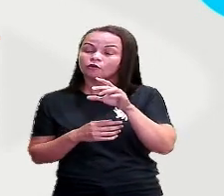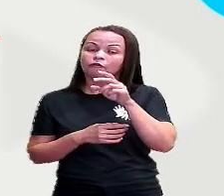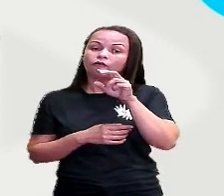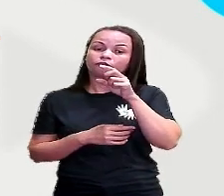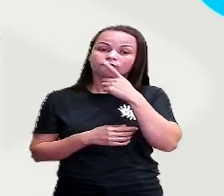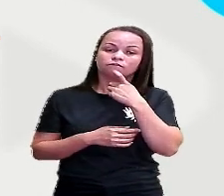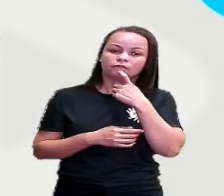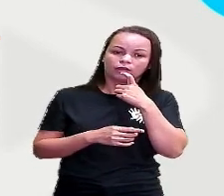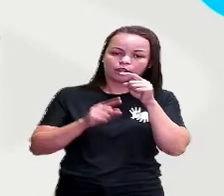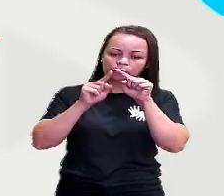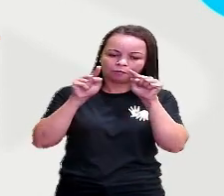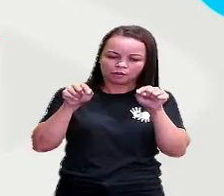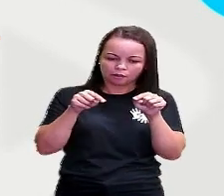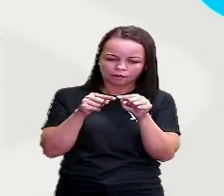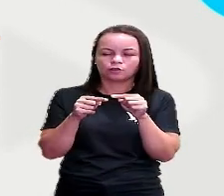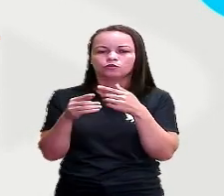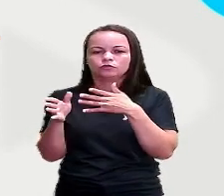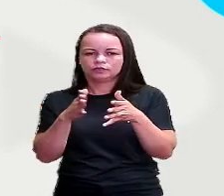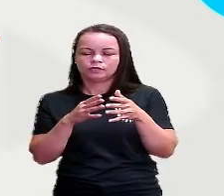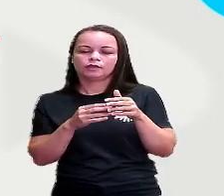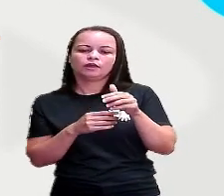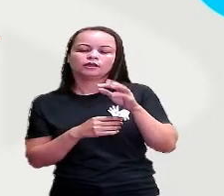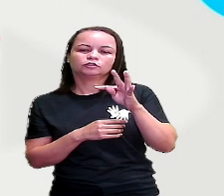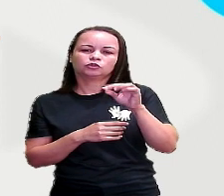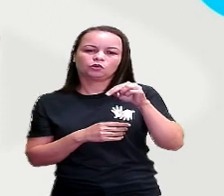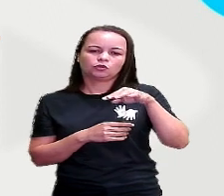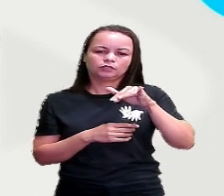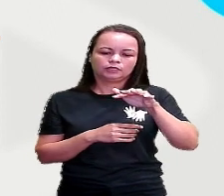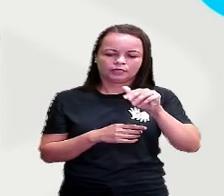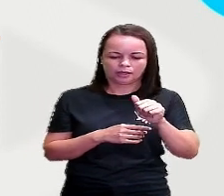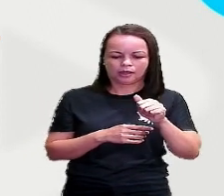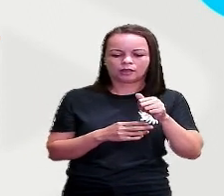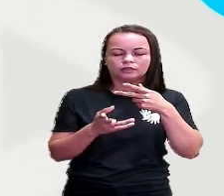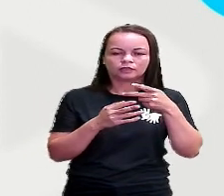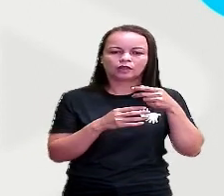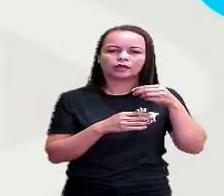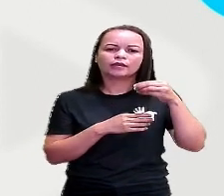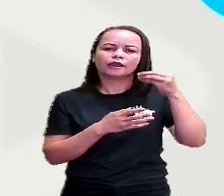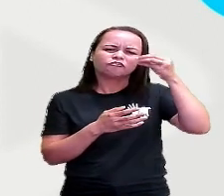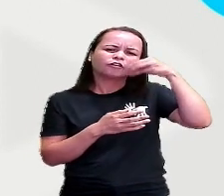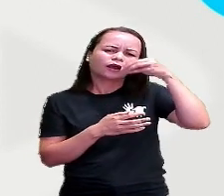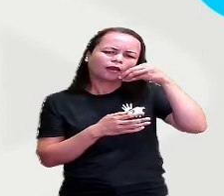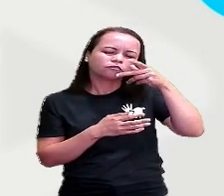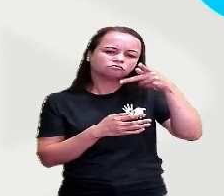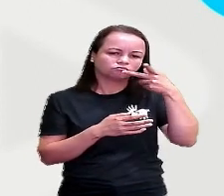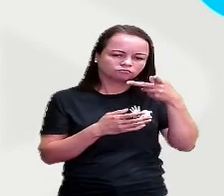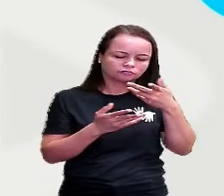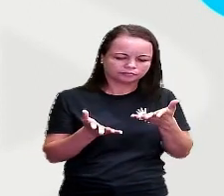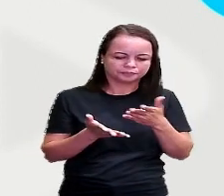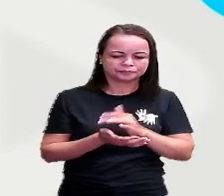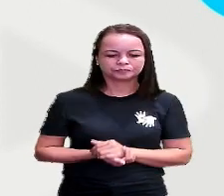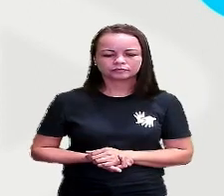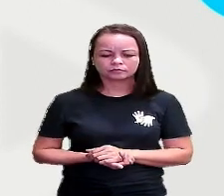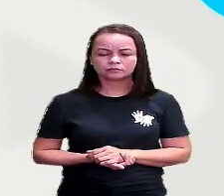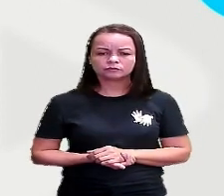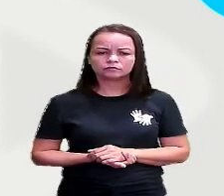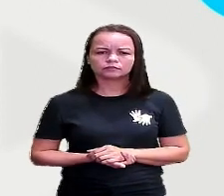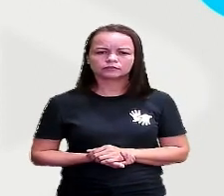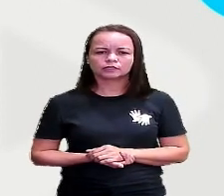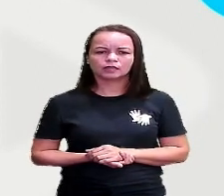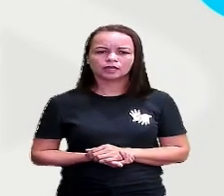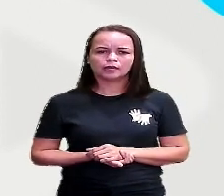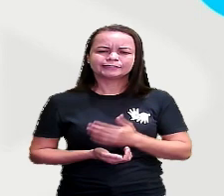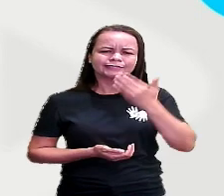As outras todas vão ser átonas porque elas são pronunciadas com menos intensidade. E como identificar essa sílaba